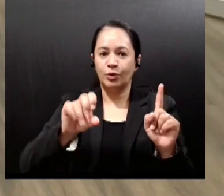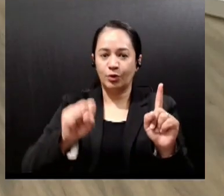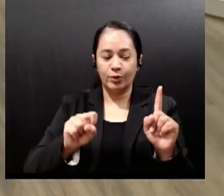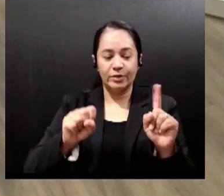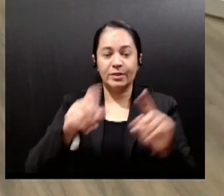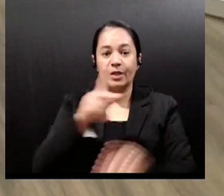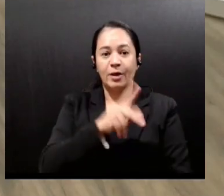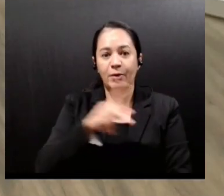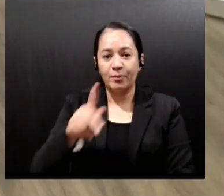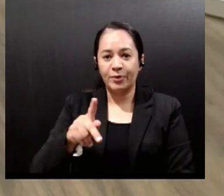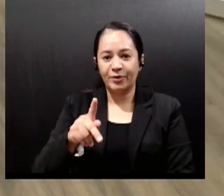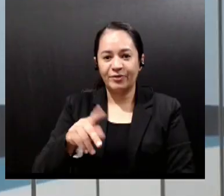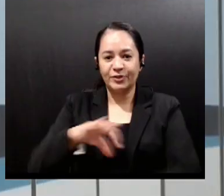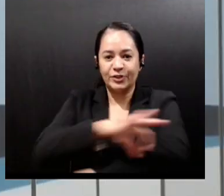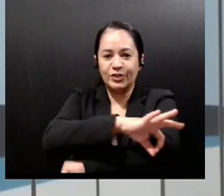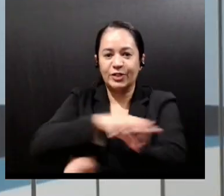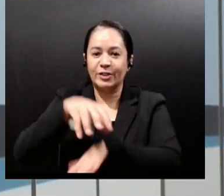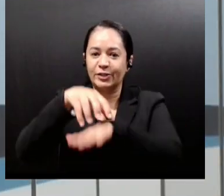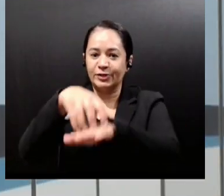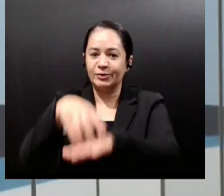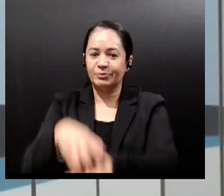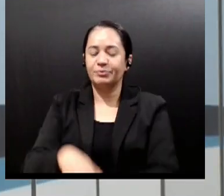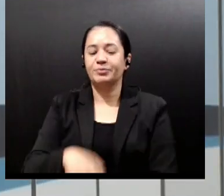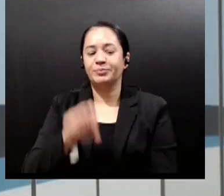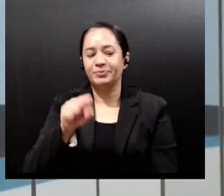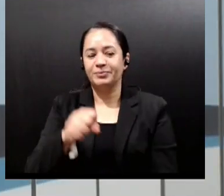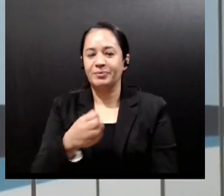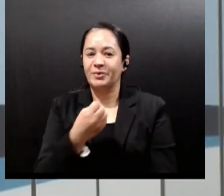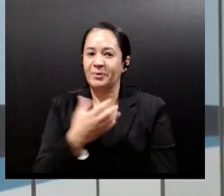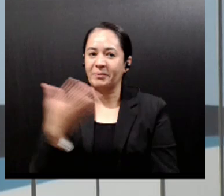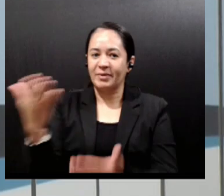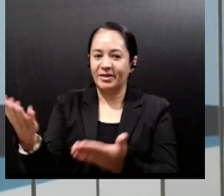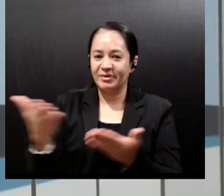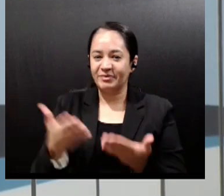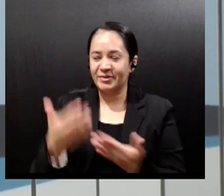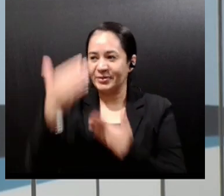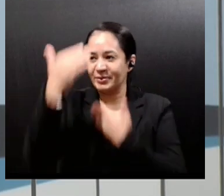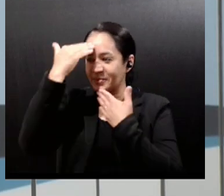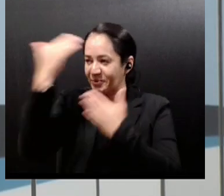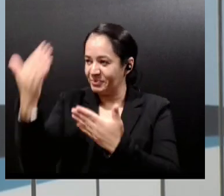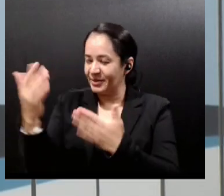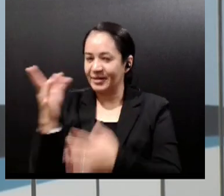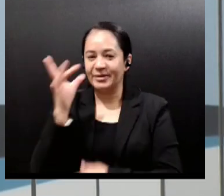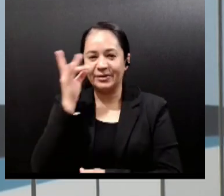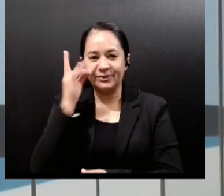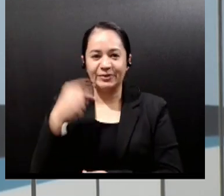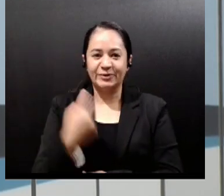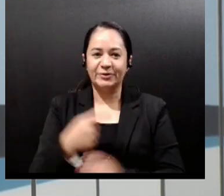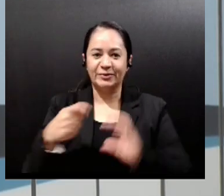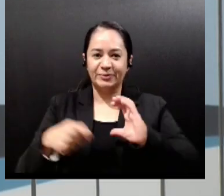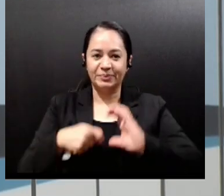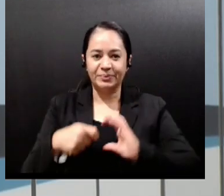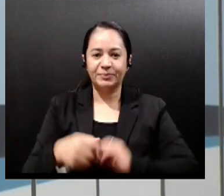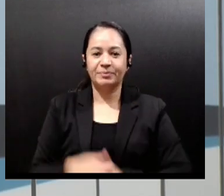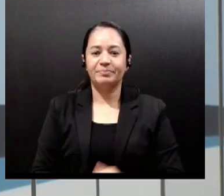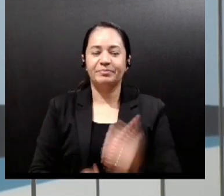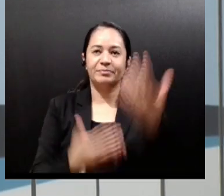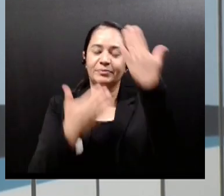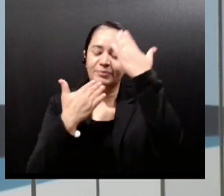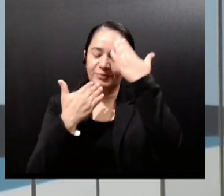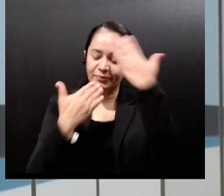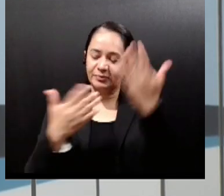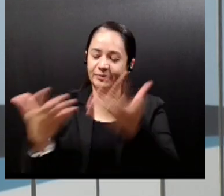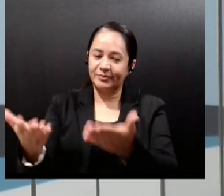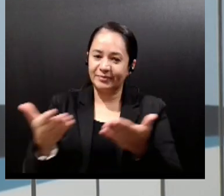Luiz? Isso. Seja muito bem-vindo, muito obrigada por comparecer aqui no nosso estúdio. Obrigado pelo convite,